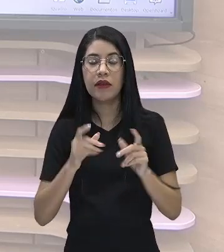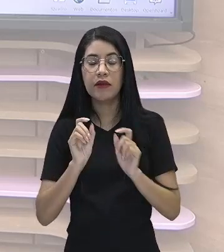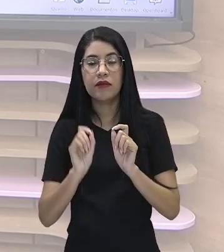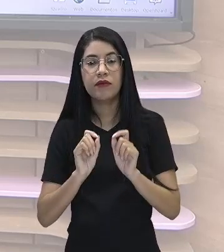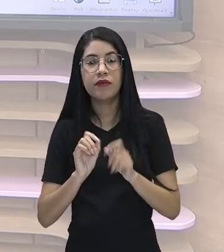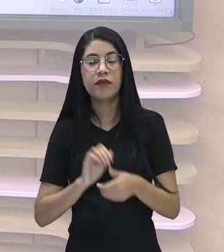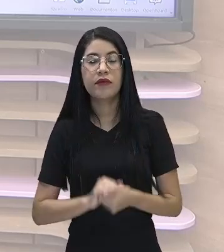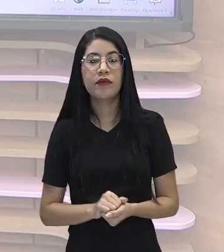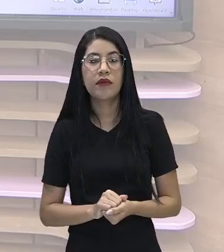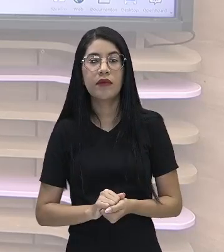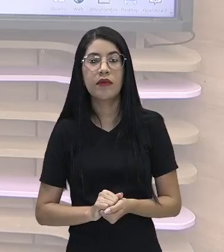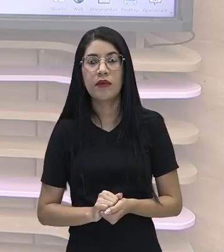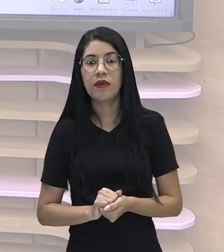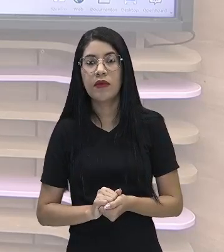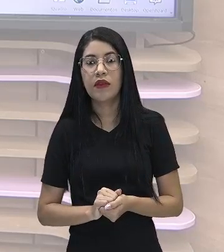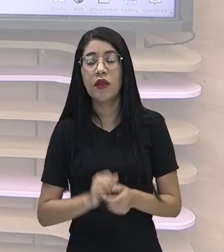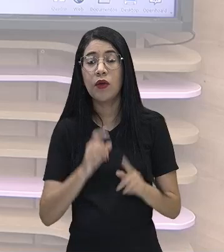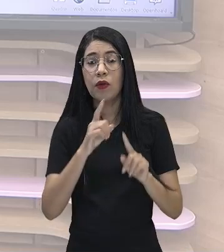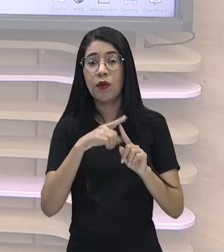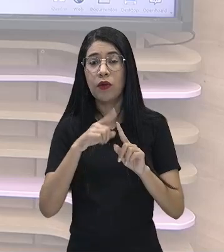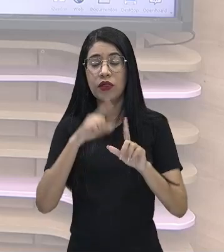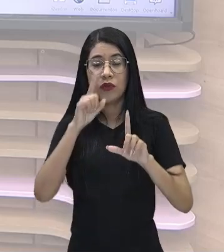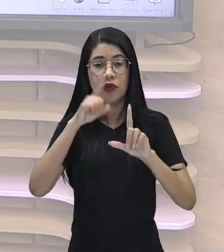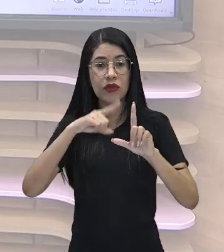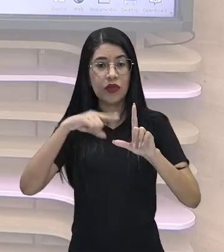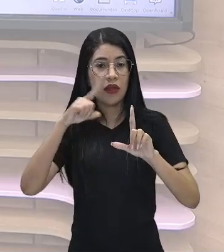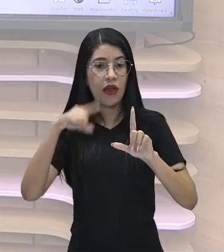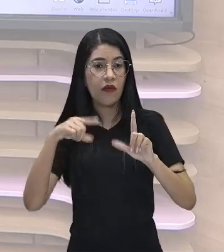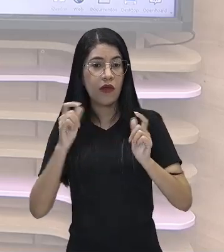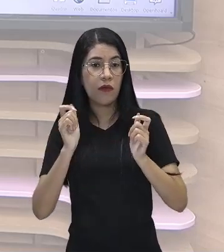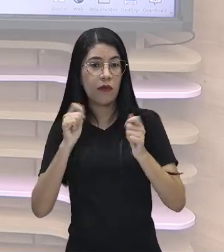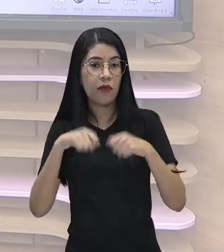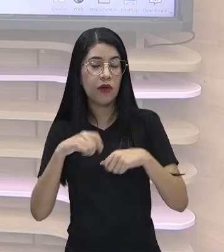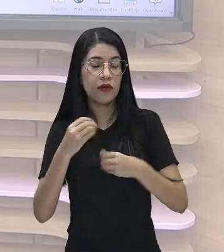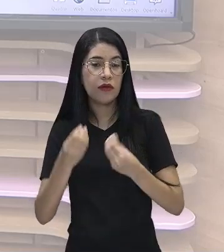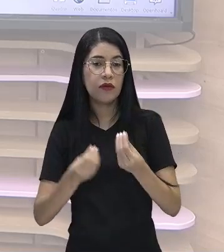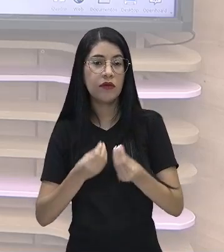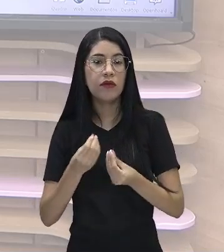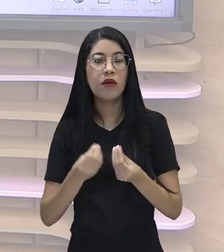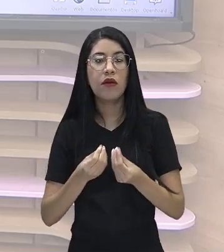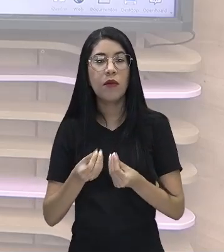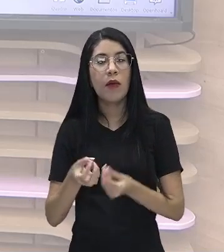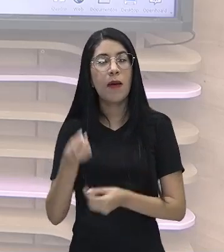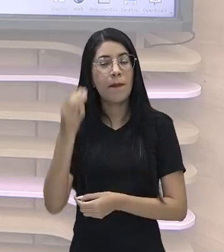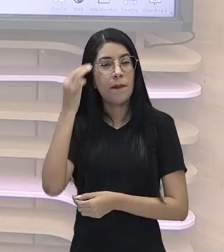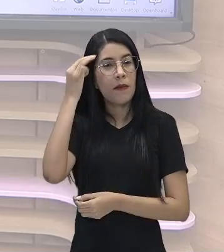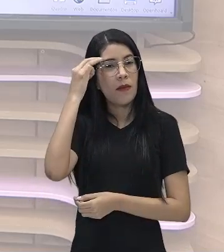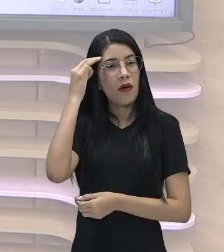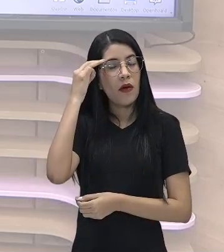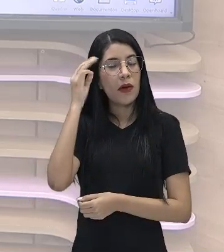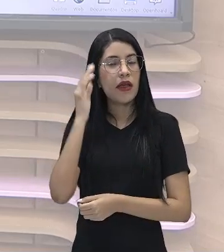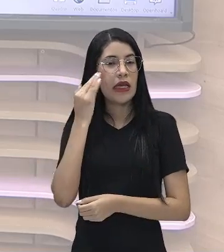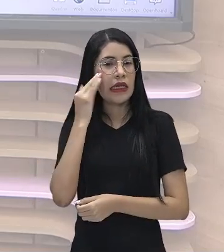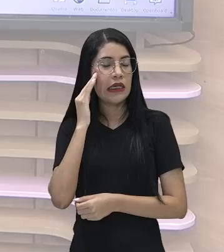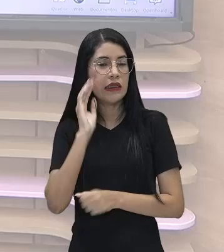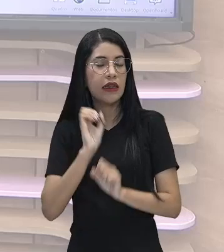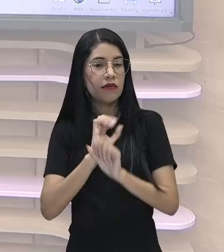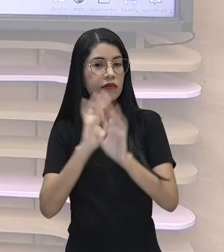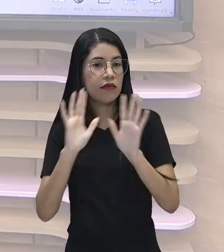a respeito dos tipos de gráfico para que vocês possam fixar melhor, compreender